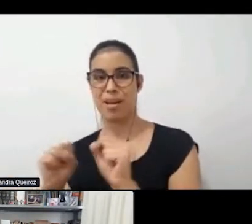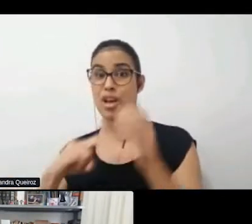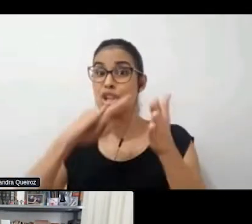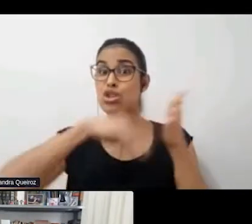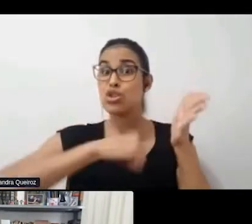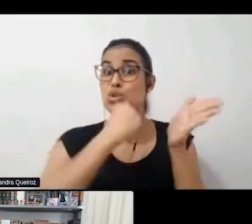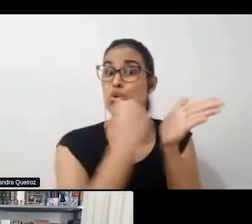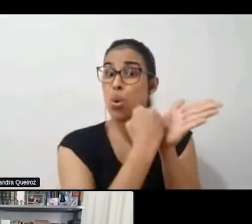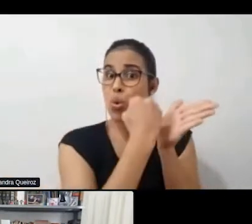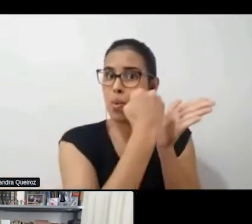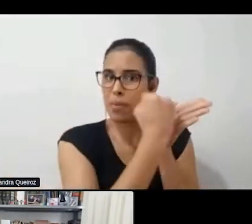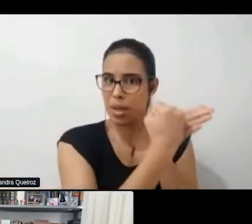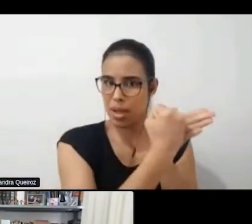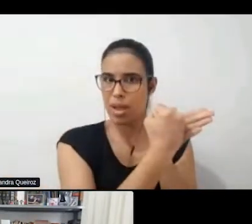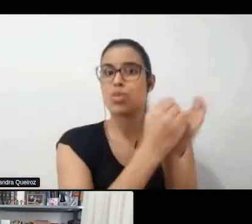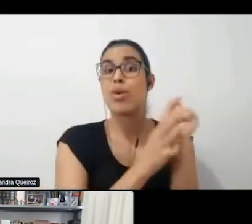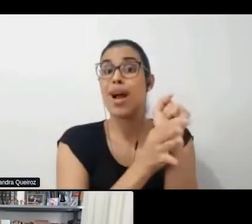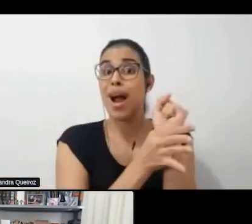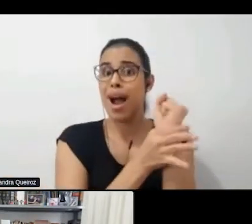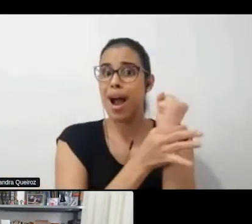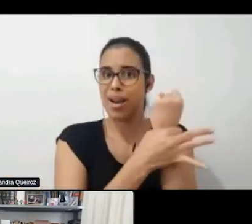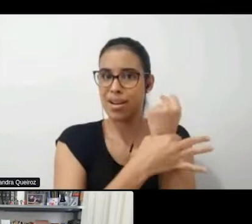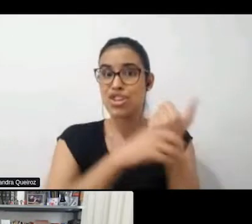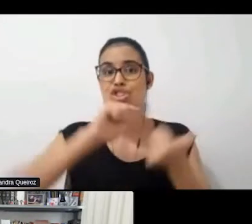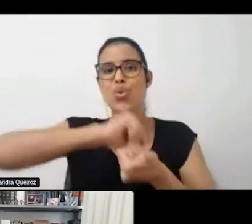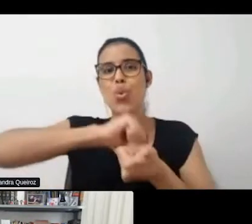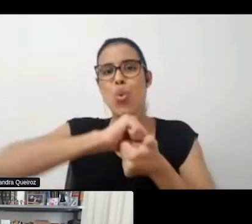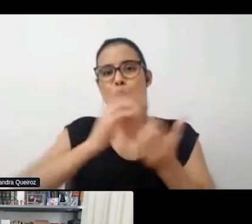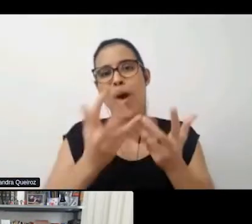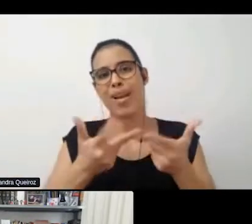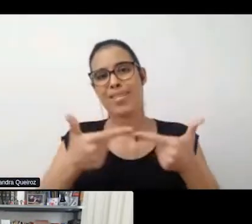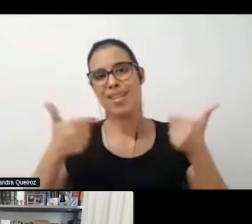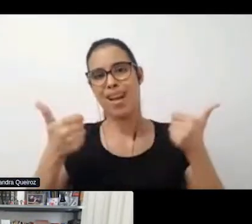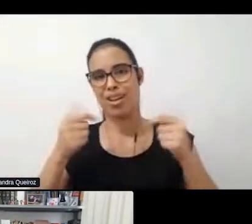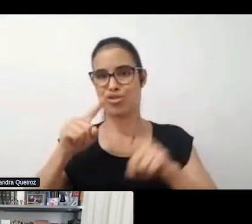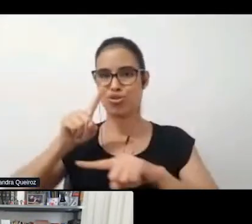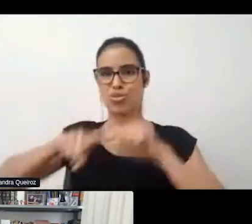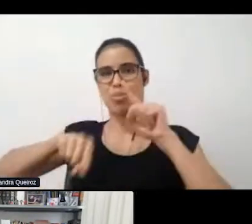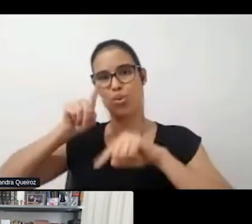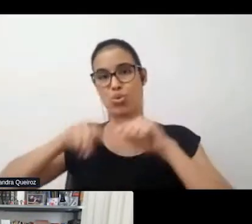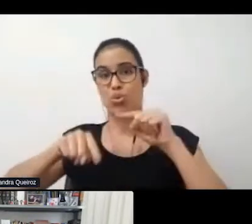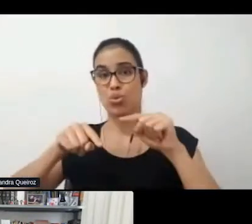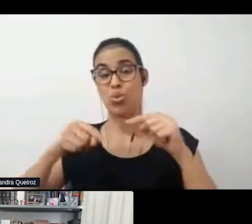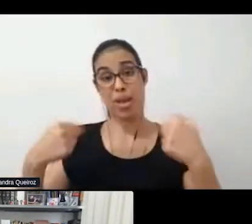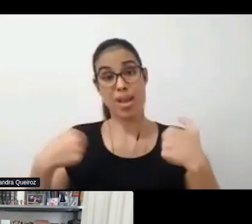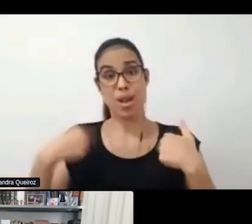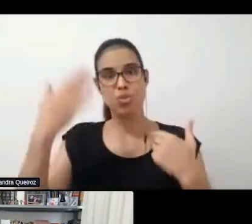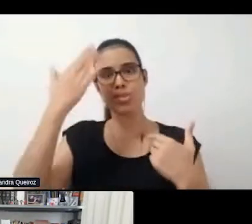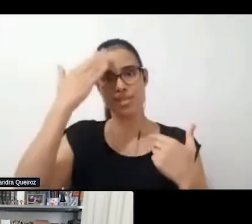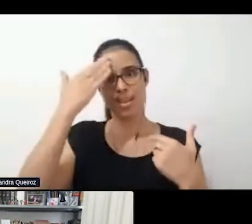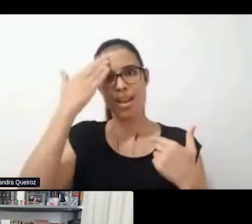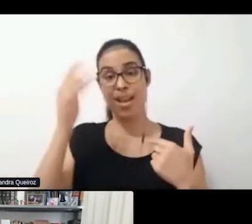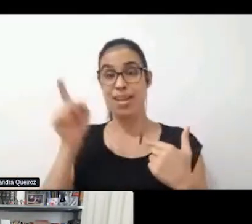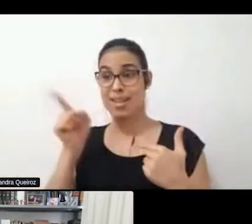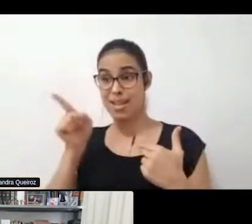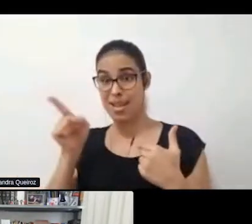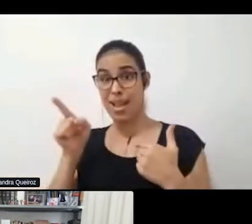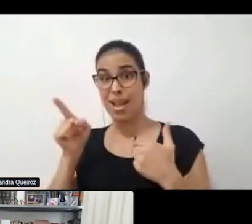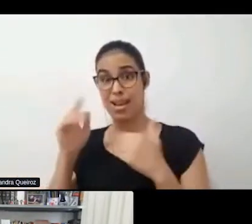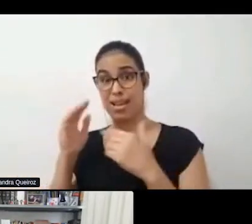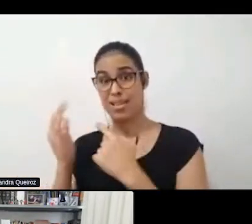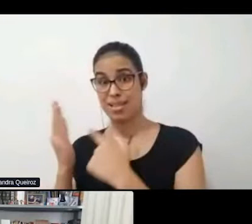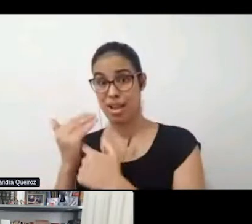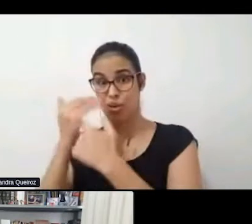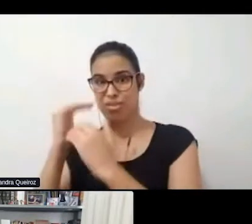garantam a qualidade daquele meu produto e que eu sei que o desenvolvedor vai implementá-lo de